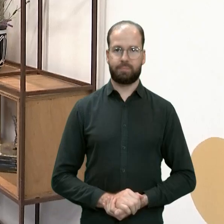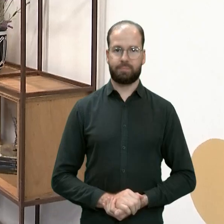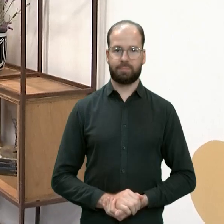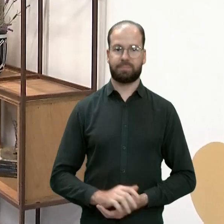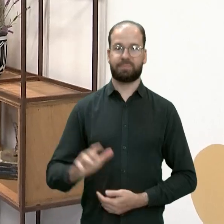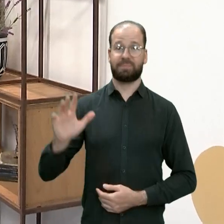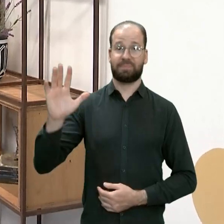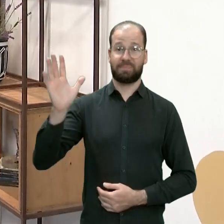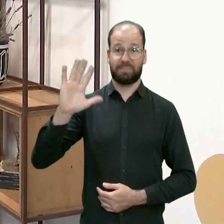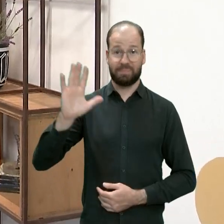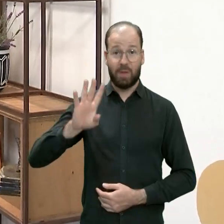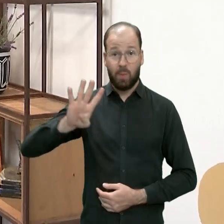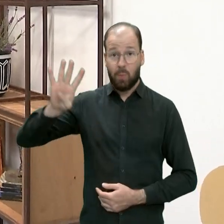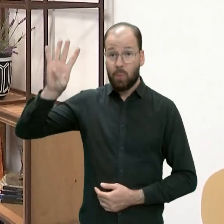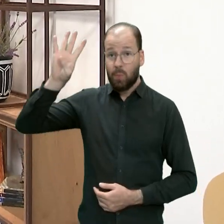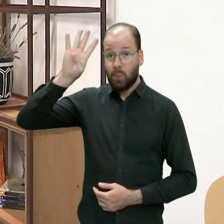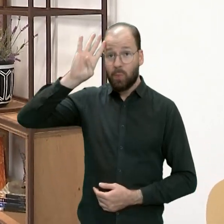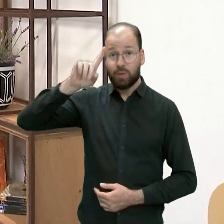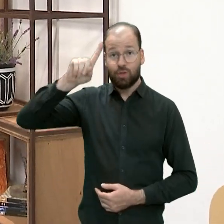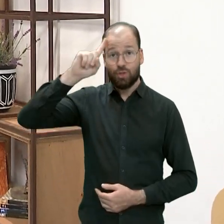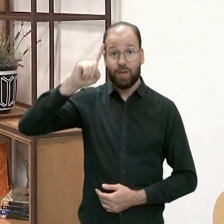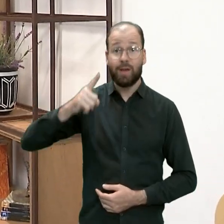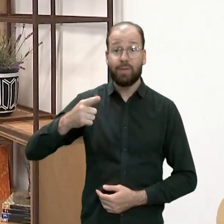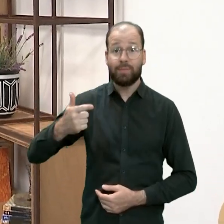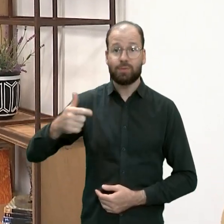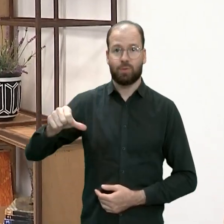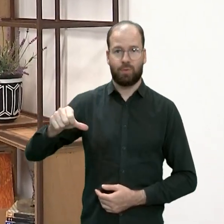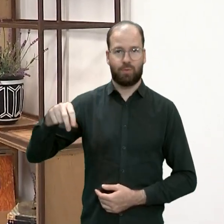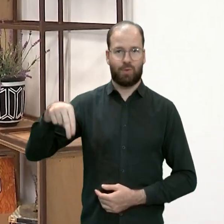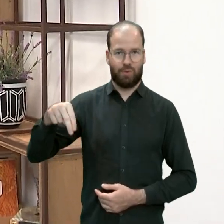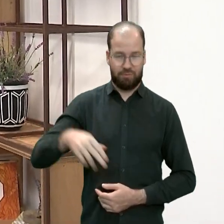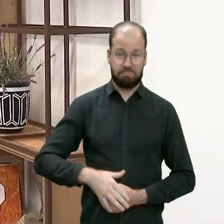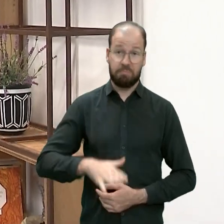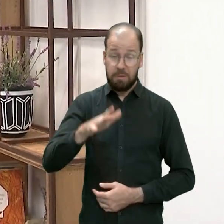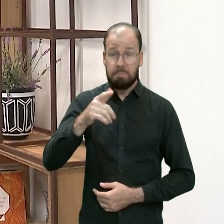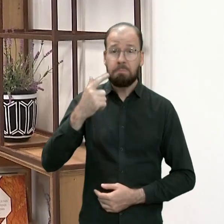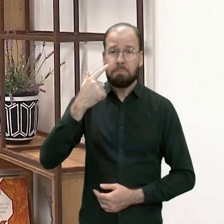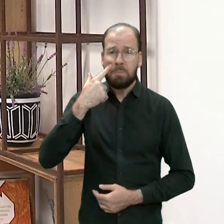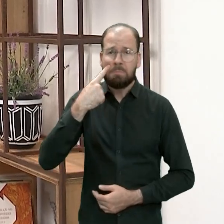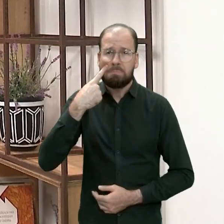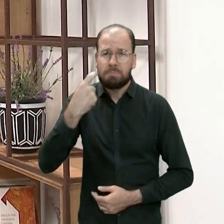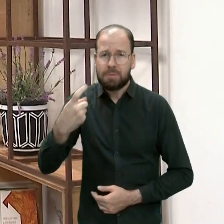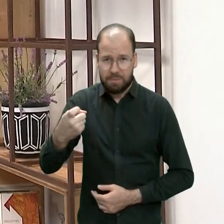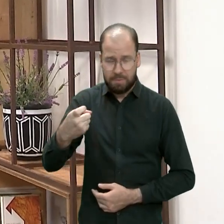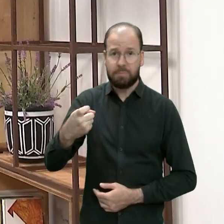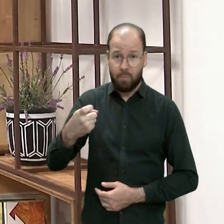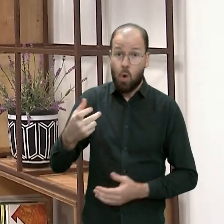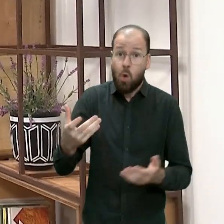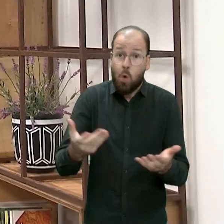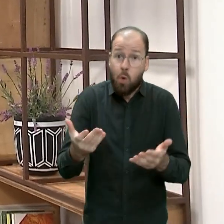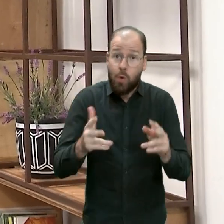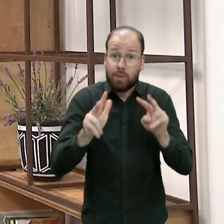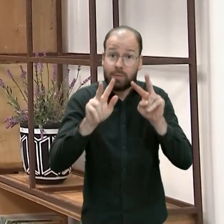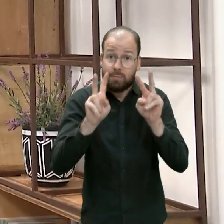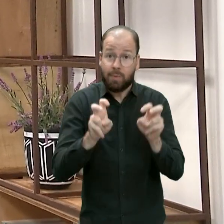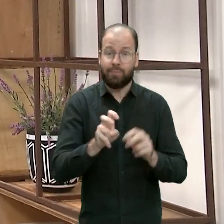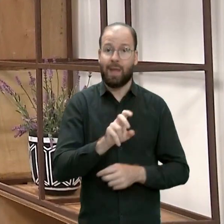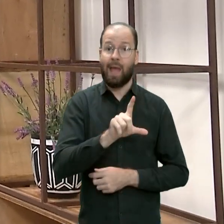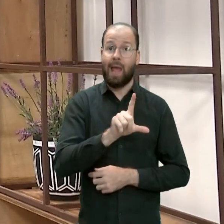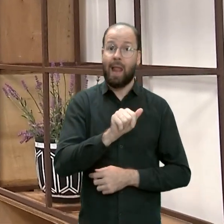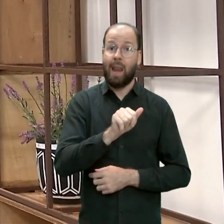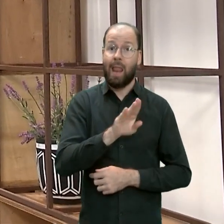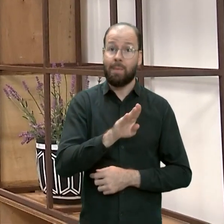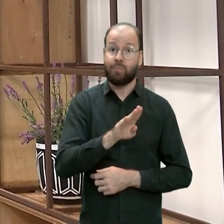olá pessoal, quarta-feira, dia 29 de novembro, e olha que curioso. Hoje nós vamos te falar sobre o Laboratório